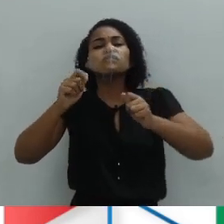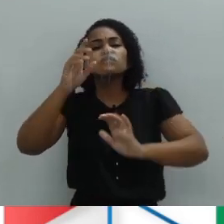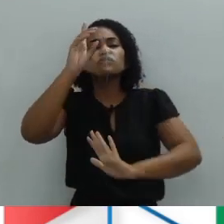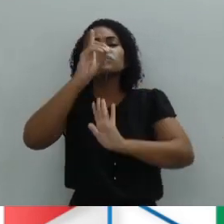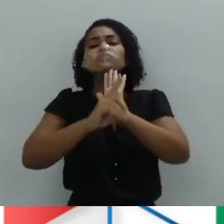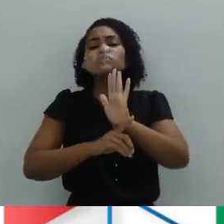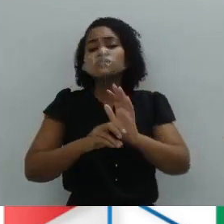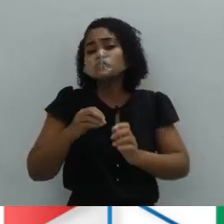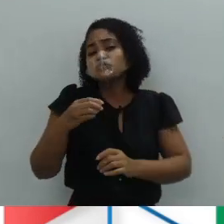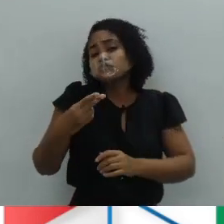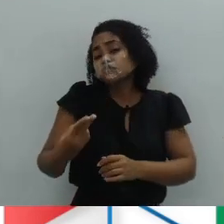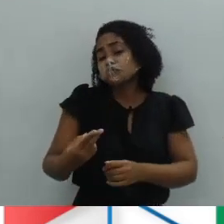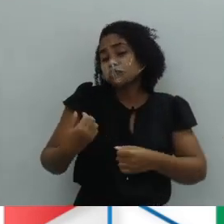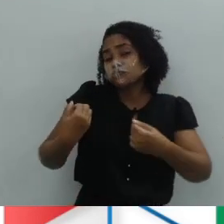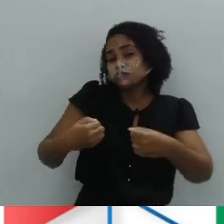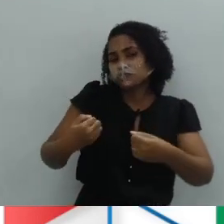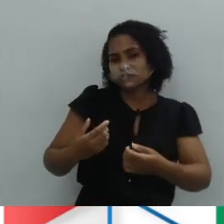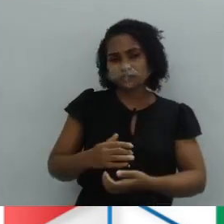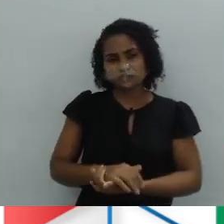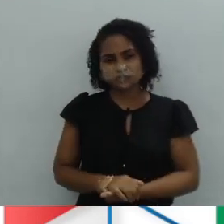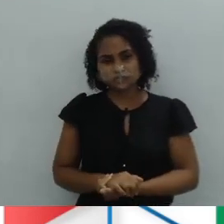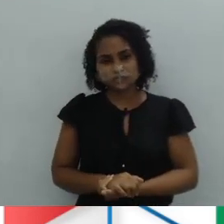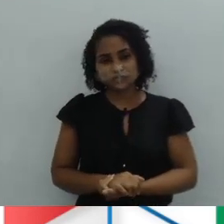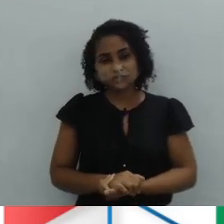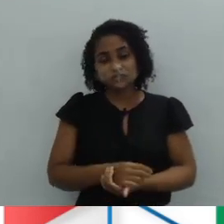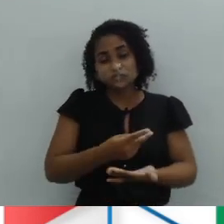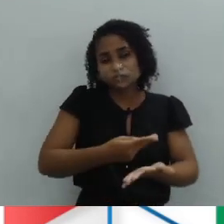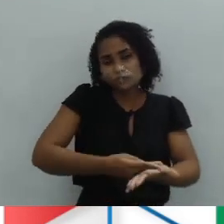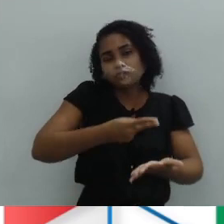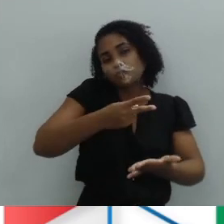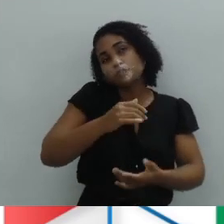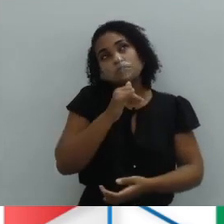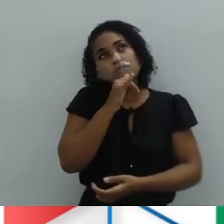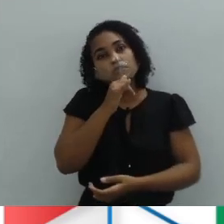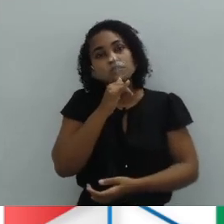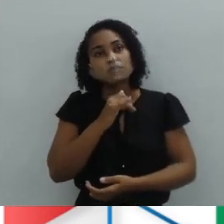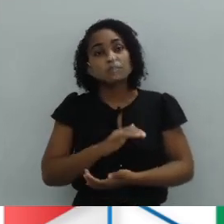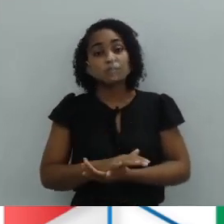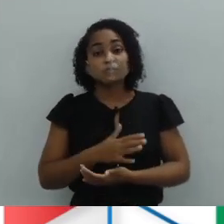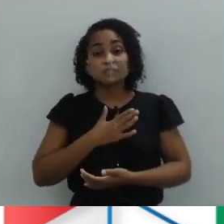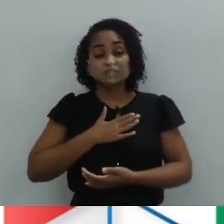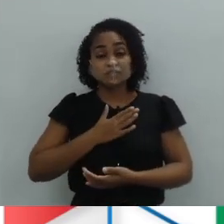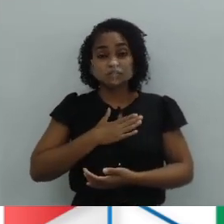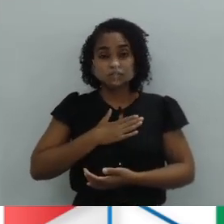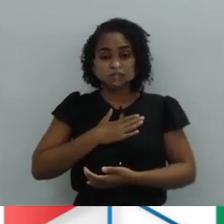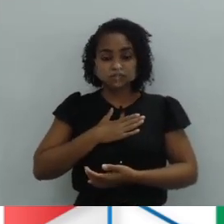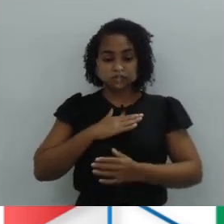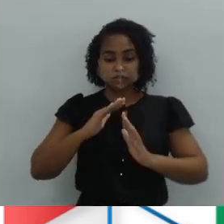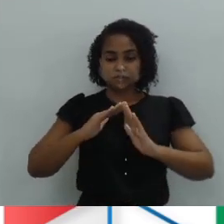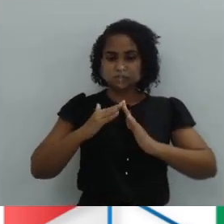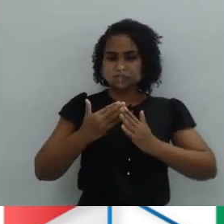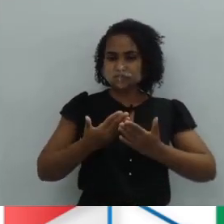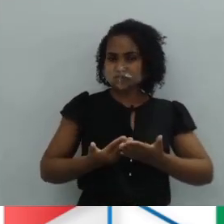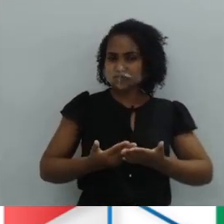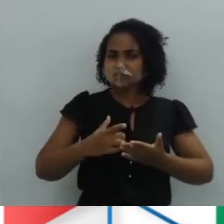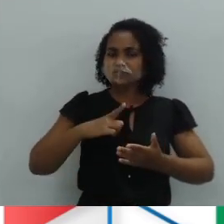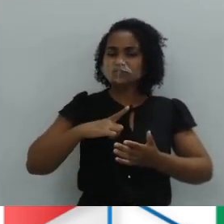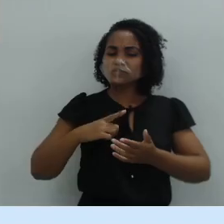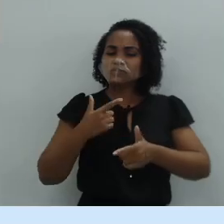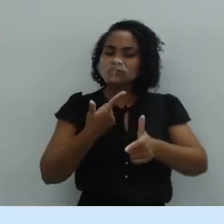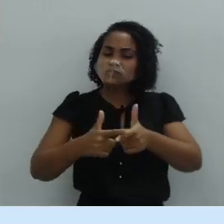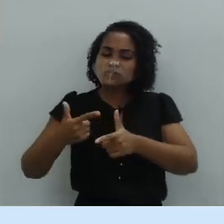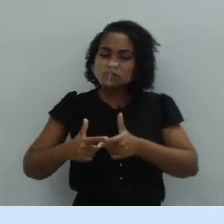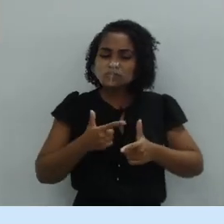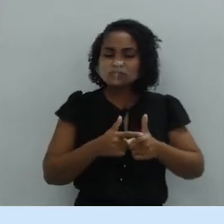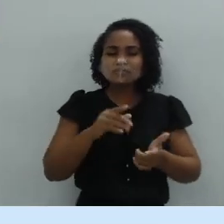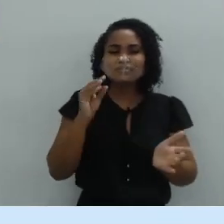direito ou alguma necessidade. Numa situação, por exemplo, em que a minha escola tem alguns problemas quanto